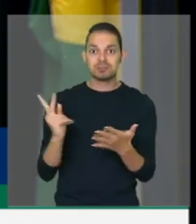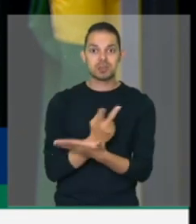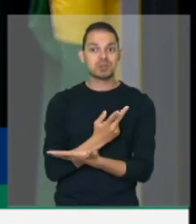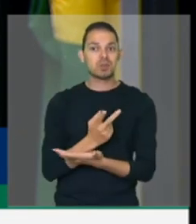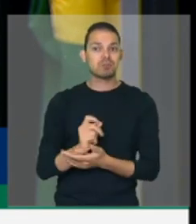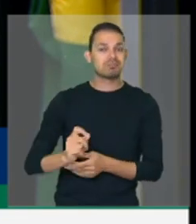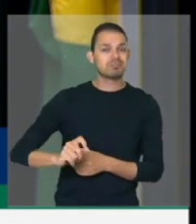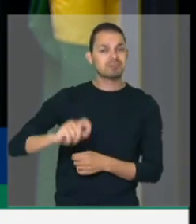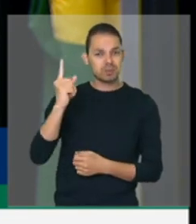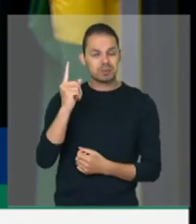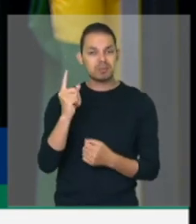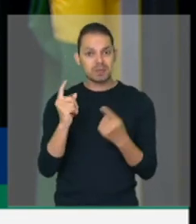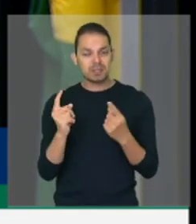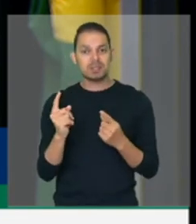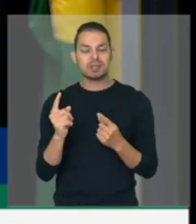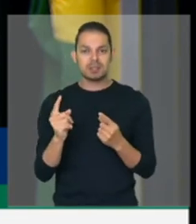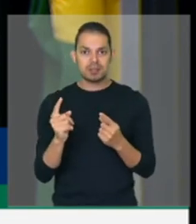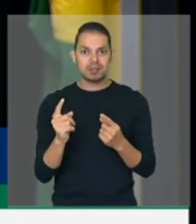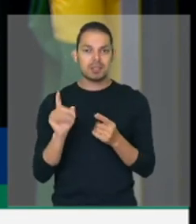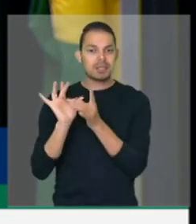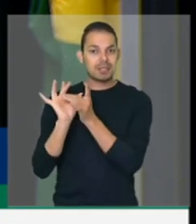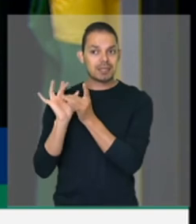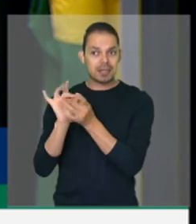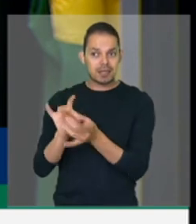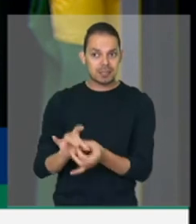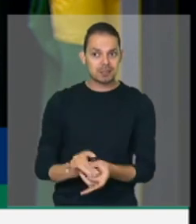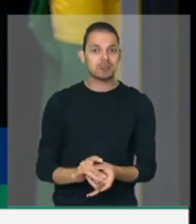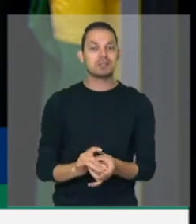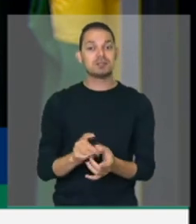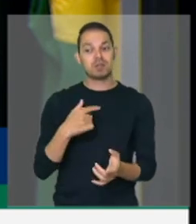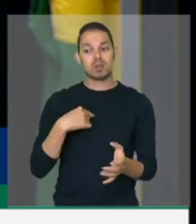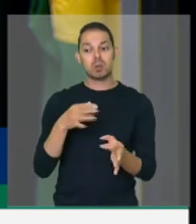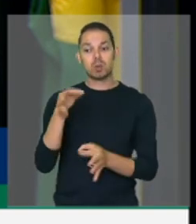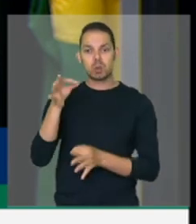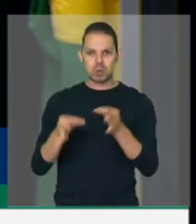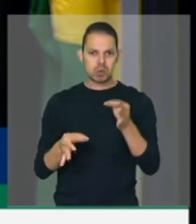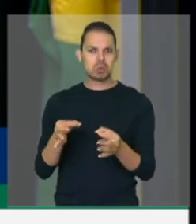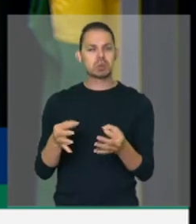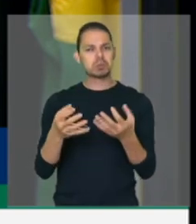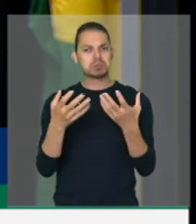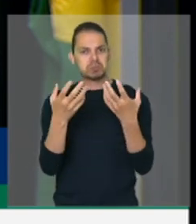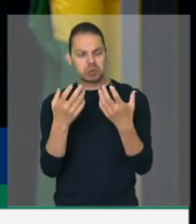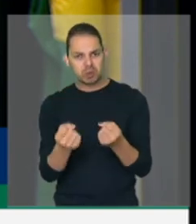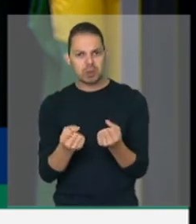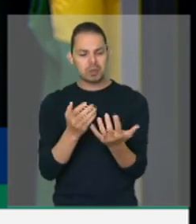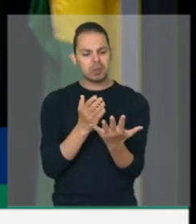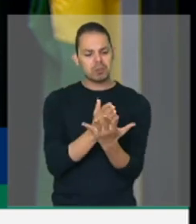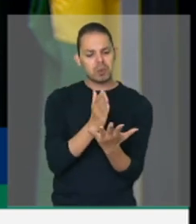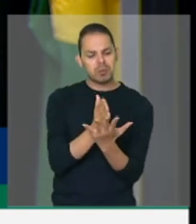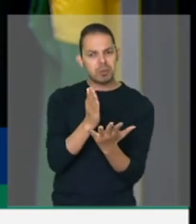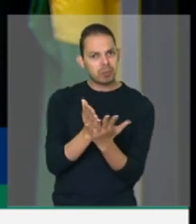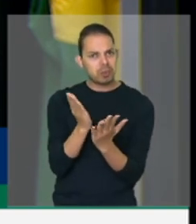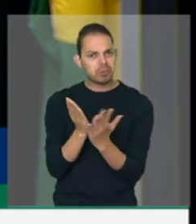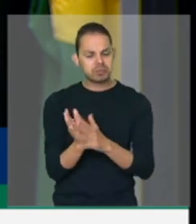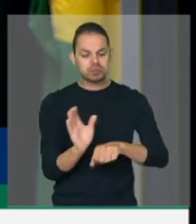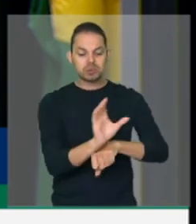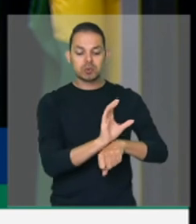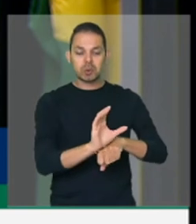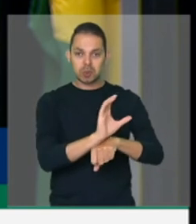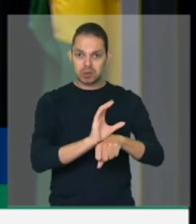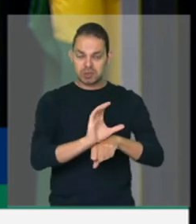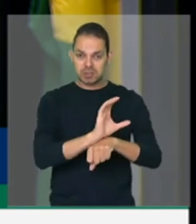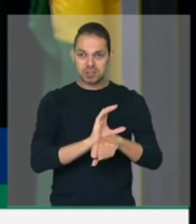caso excepcionalíssimo, e, nesse contexto, julgo atendidos os requisitos constitucionais